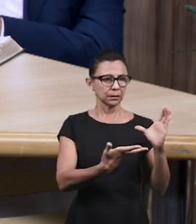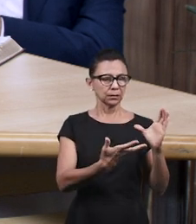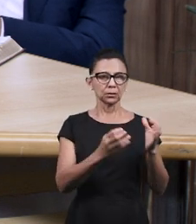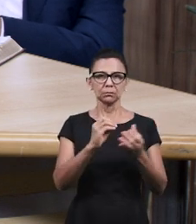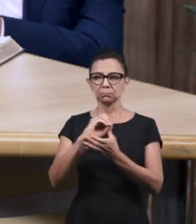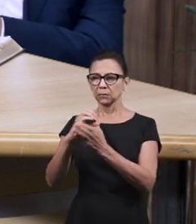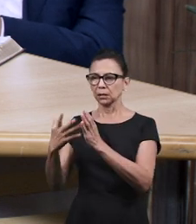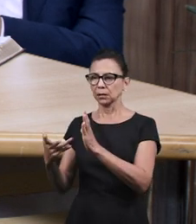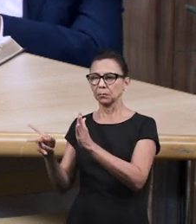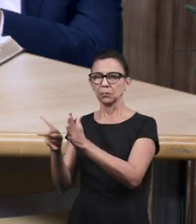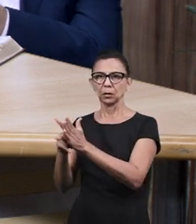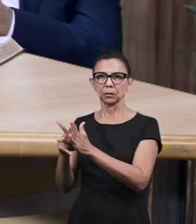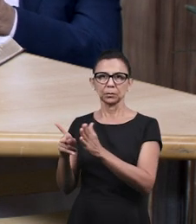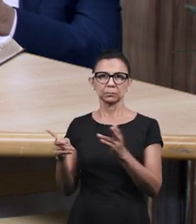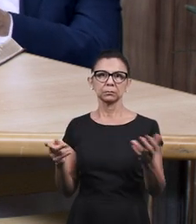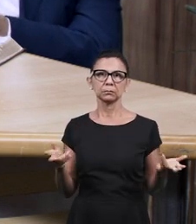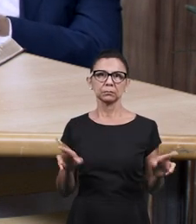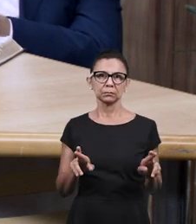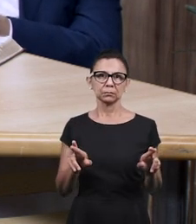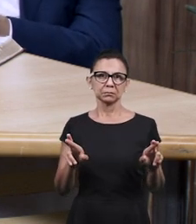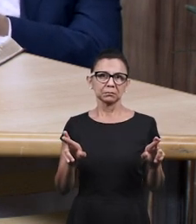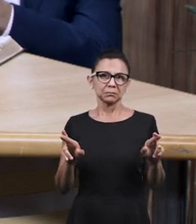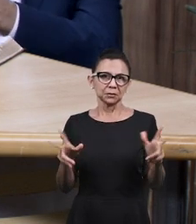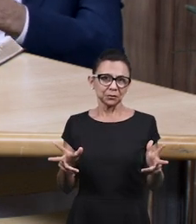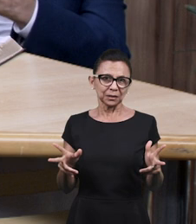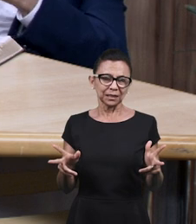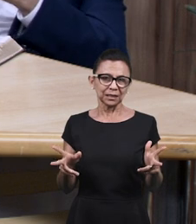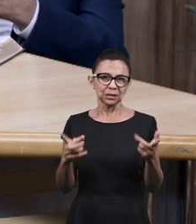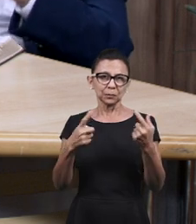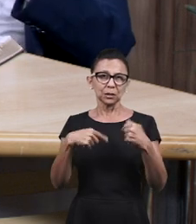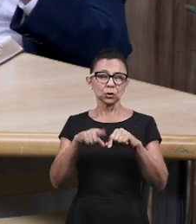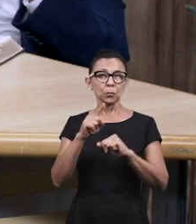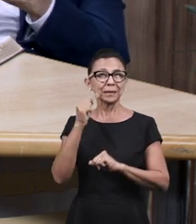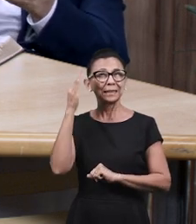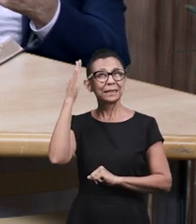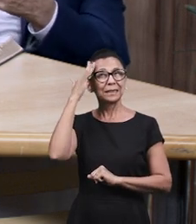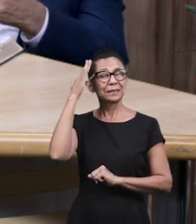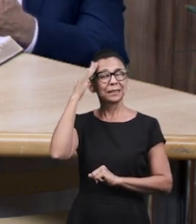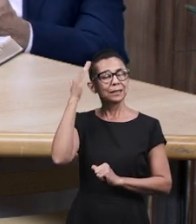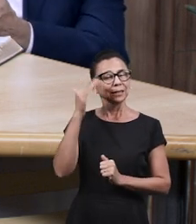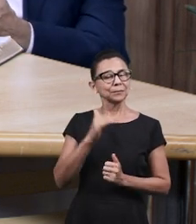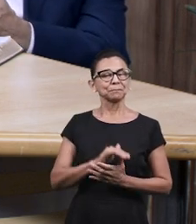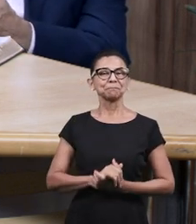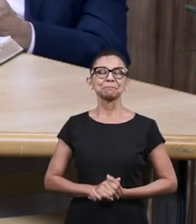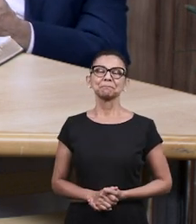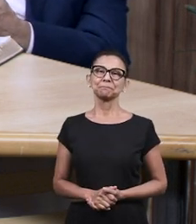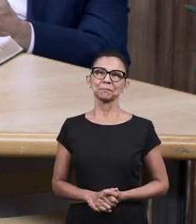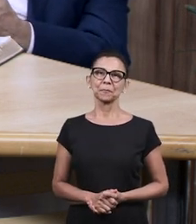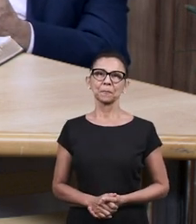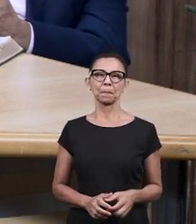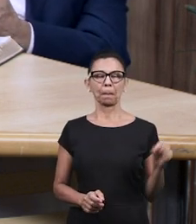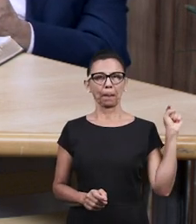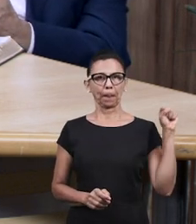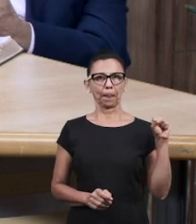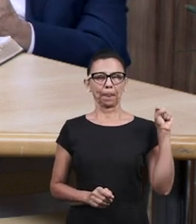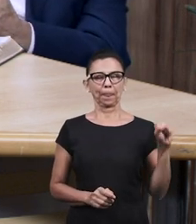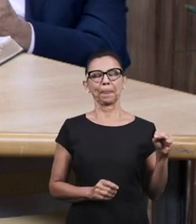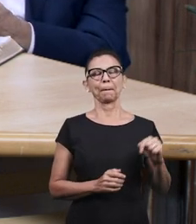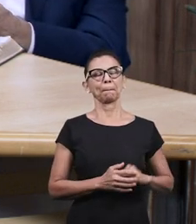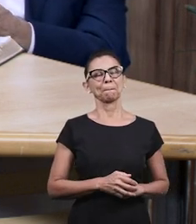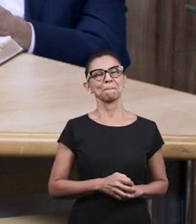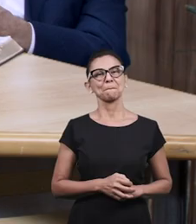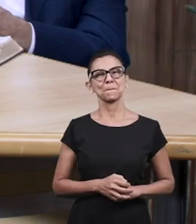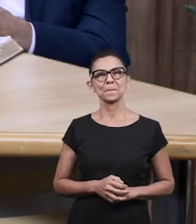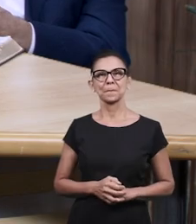desses universos, desses dois universos, para poder aproximar um entendimento disso. Então, o universo